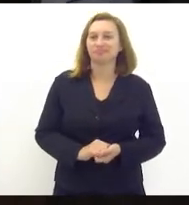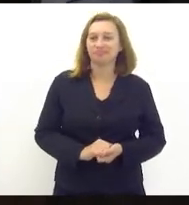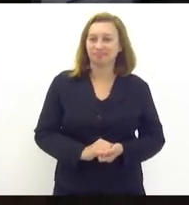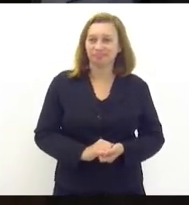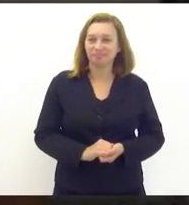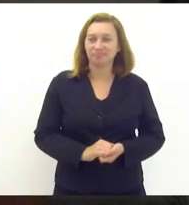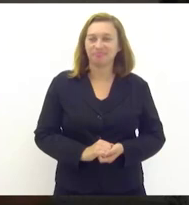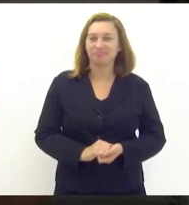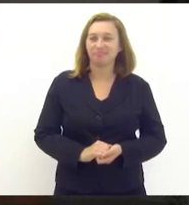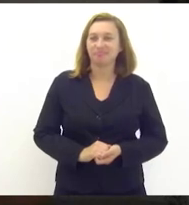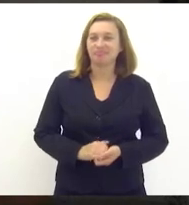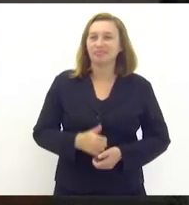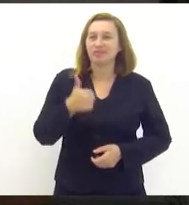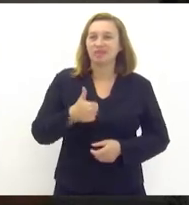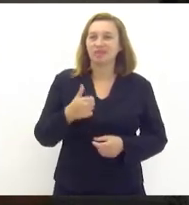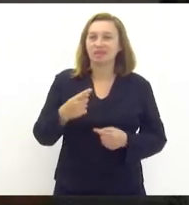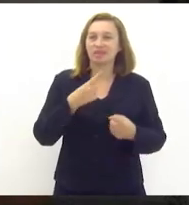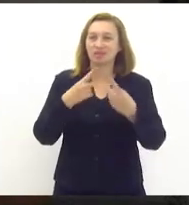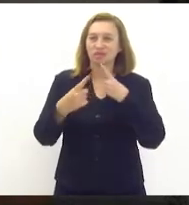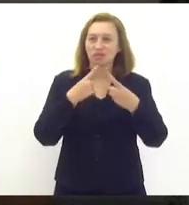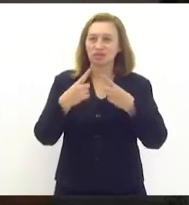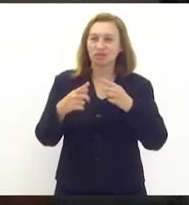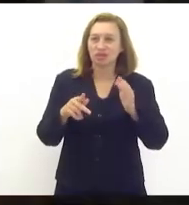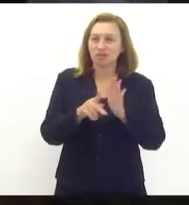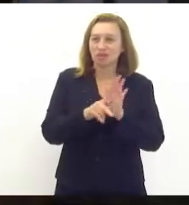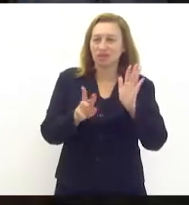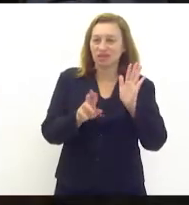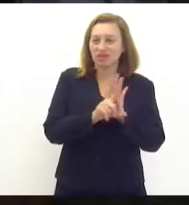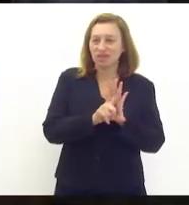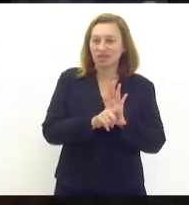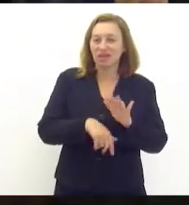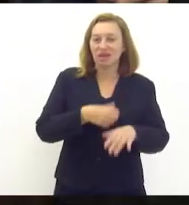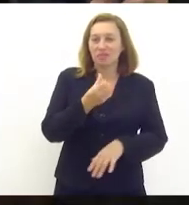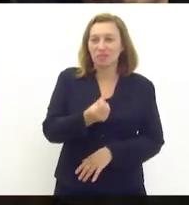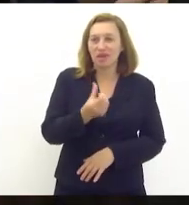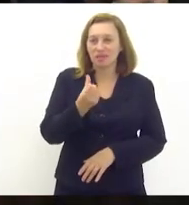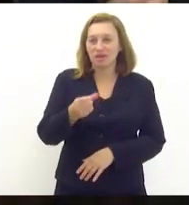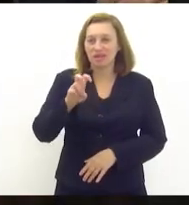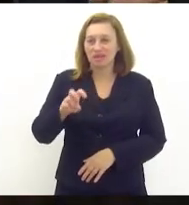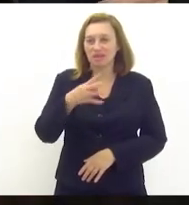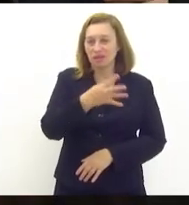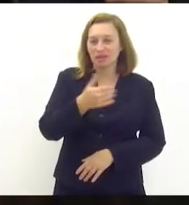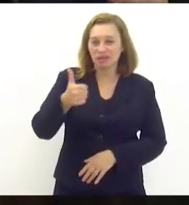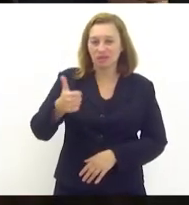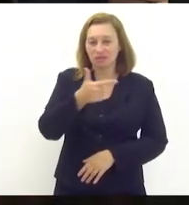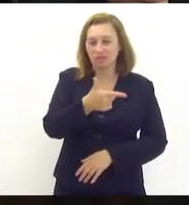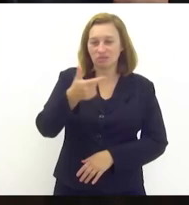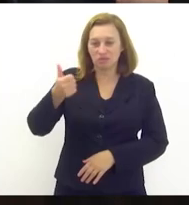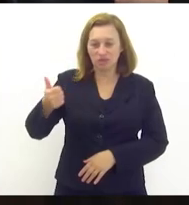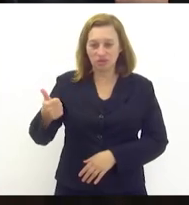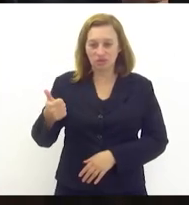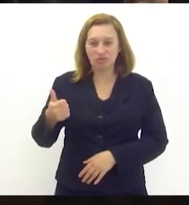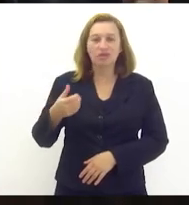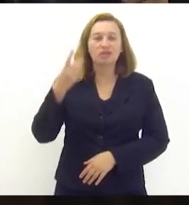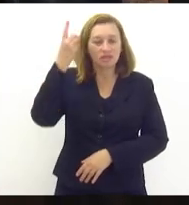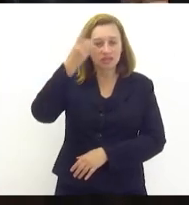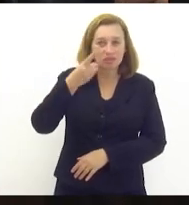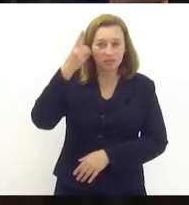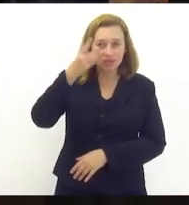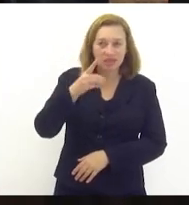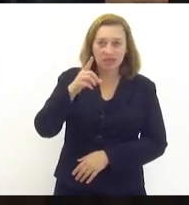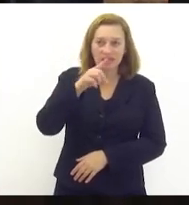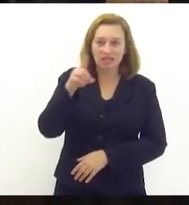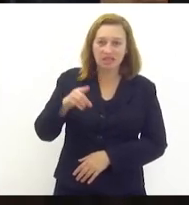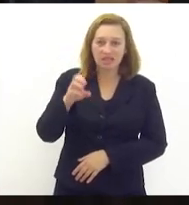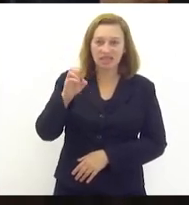entre a imitação ordinária em primeira discussão projeto de 65 41/2021 de autoria deputada